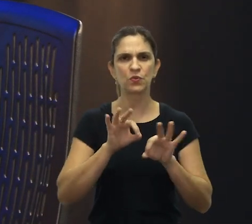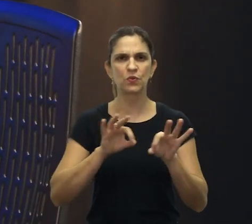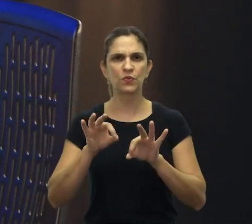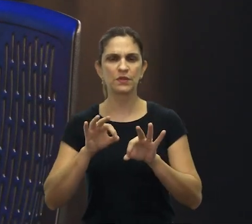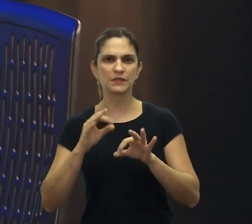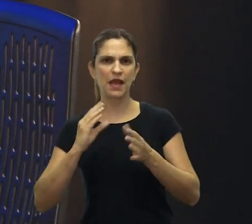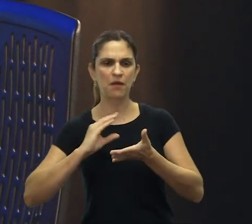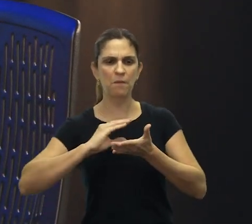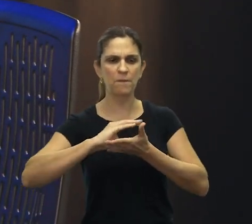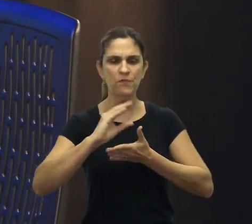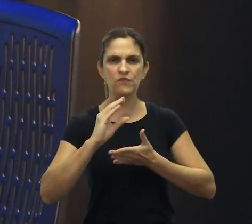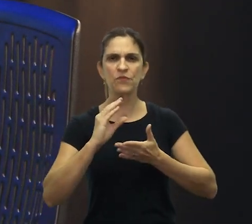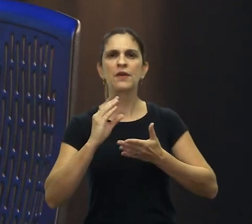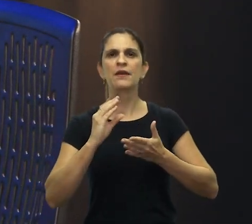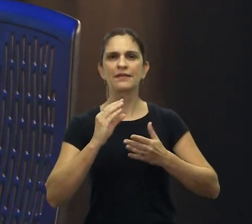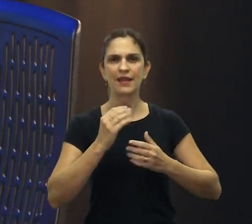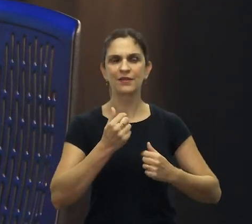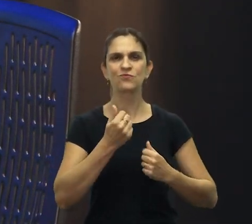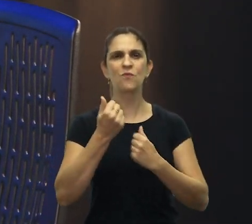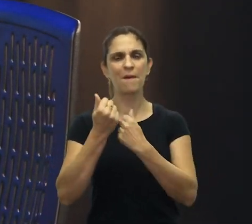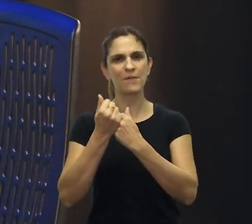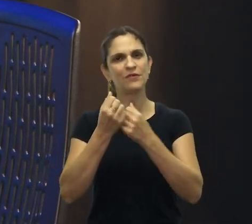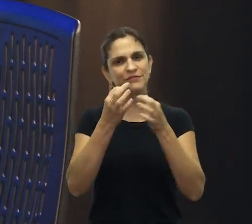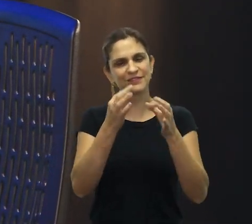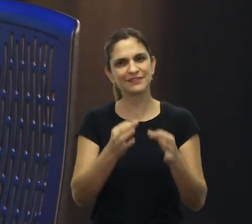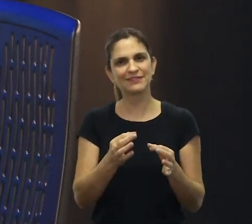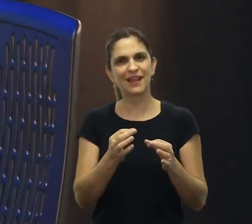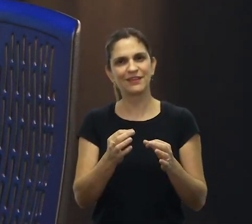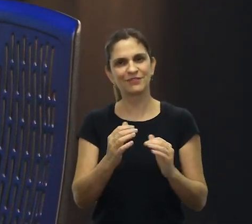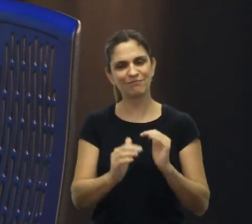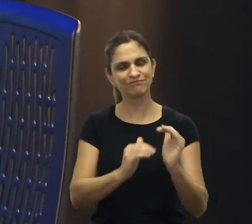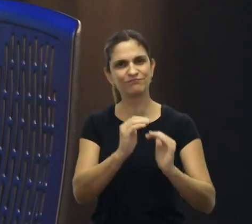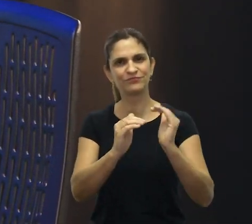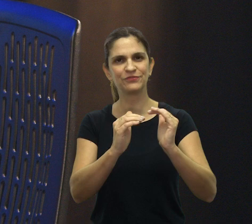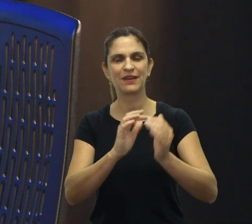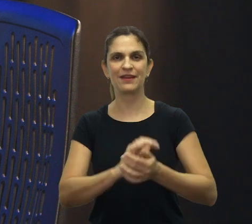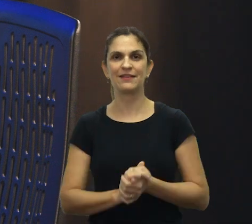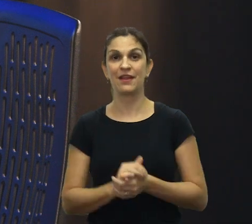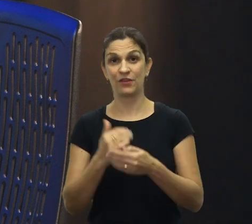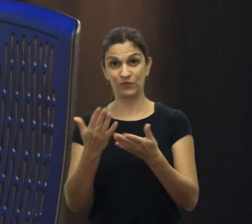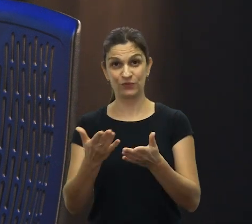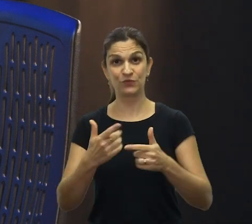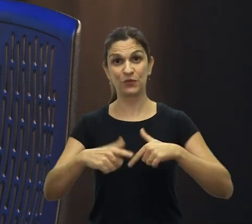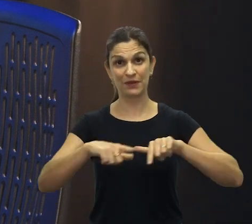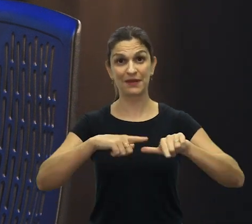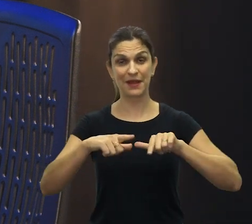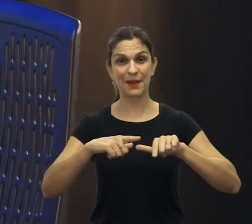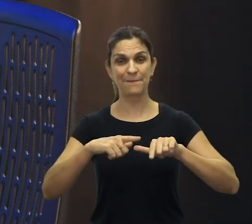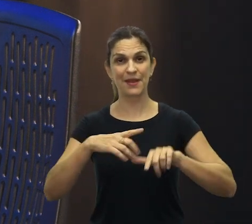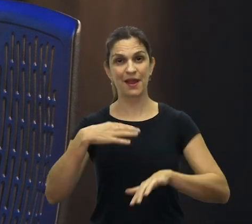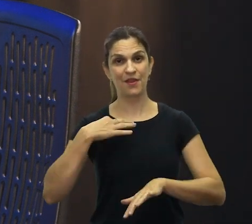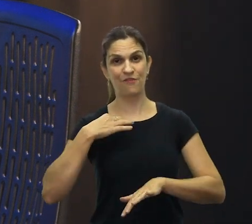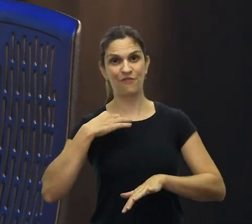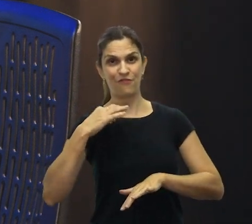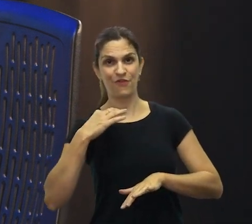de trazer esse suporte, esse apoio para a Casa Rosa, para fazer dar certo, você também presta um serviço voluntário na Casa Rosa.